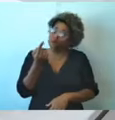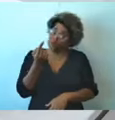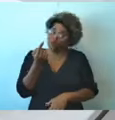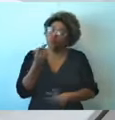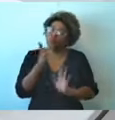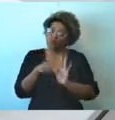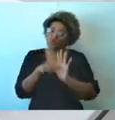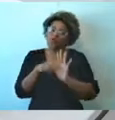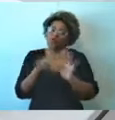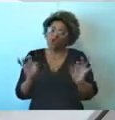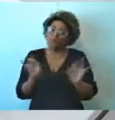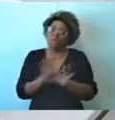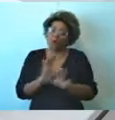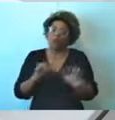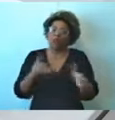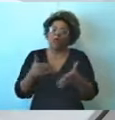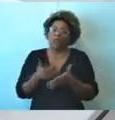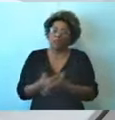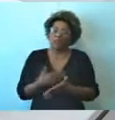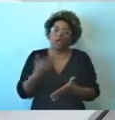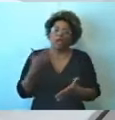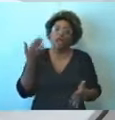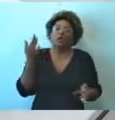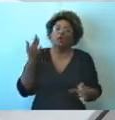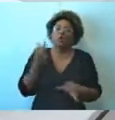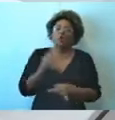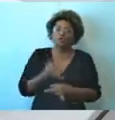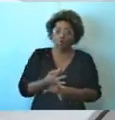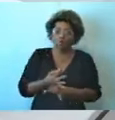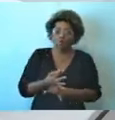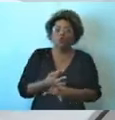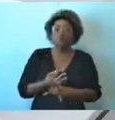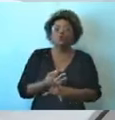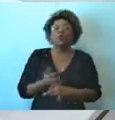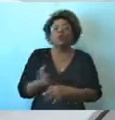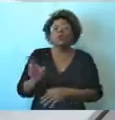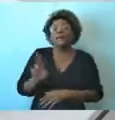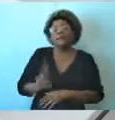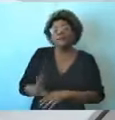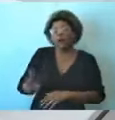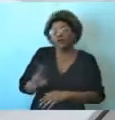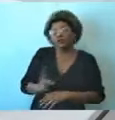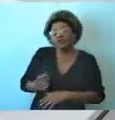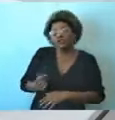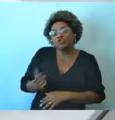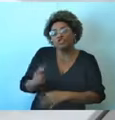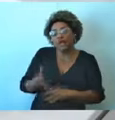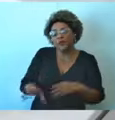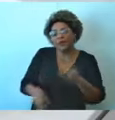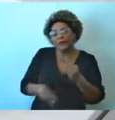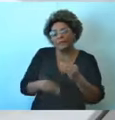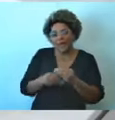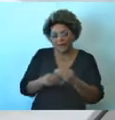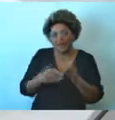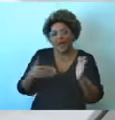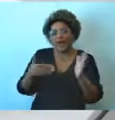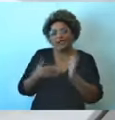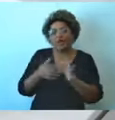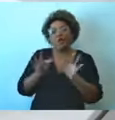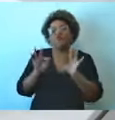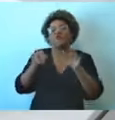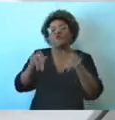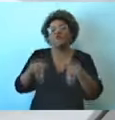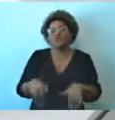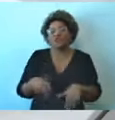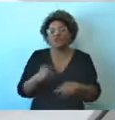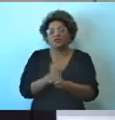até julho para implantar, usando o dinheiro das emendas até o final do ano. Tá? Bem, estamos chegando